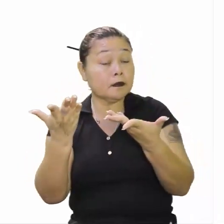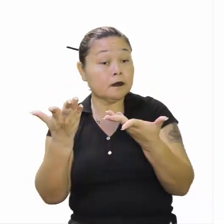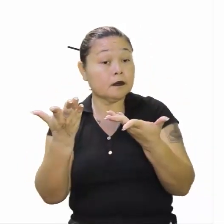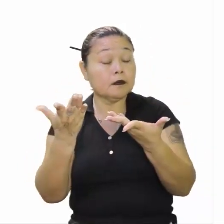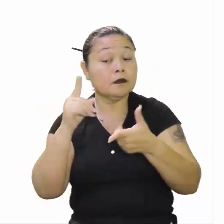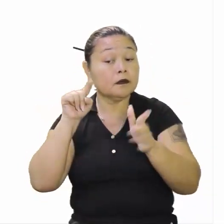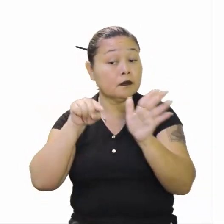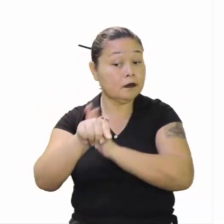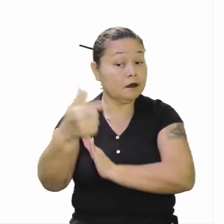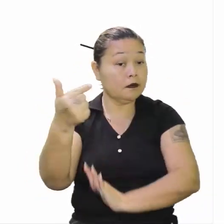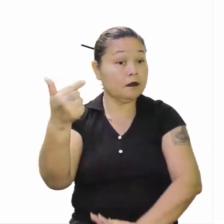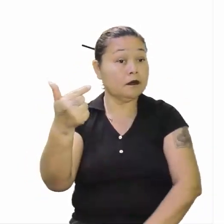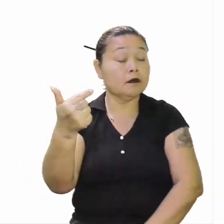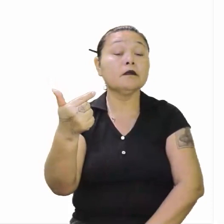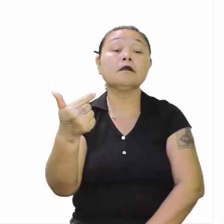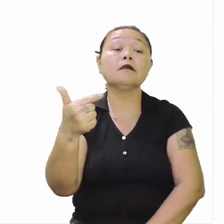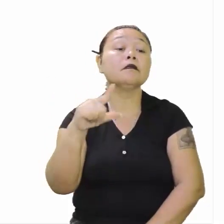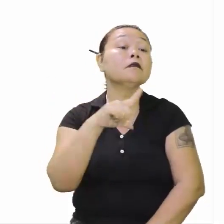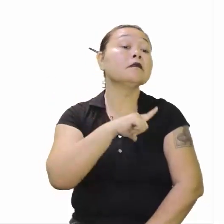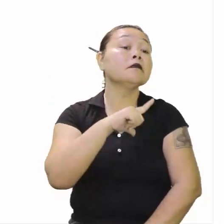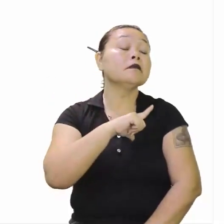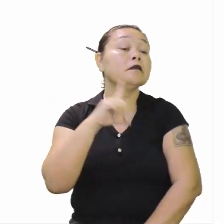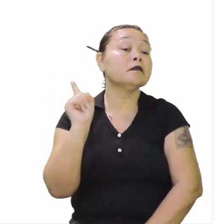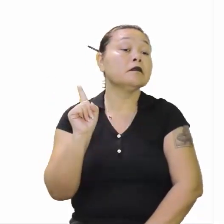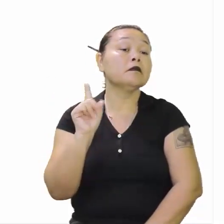segunda questão, é que diz que